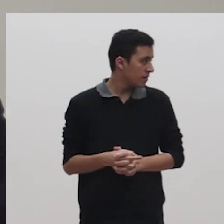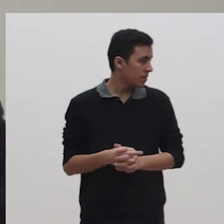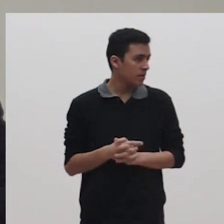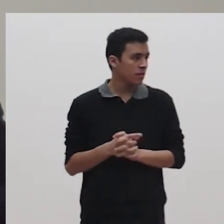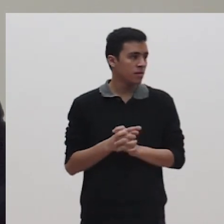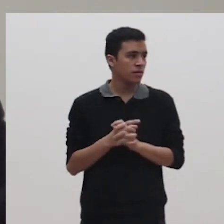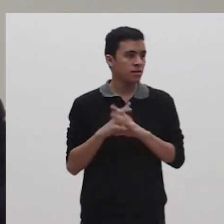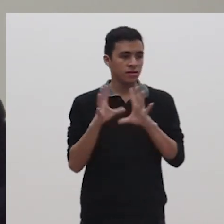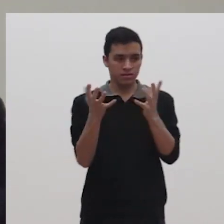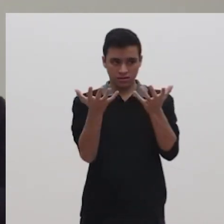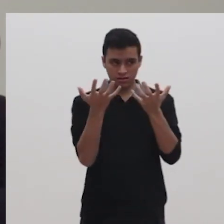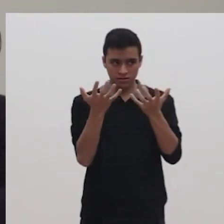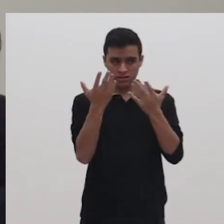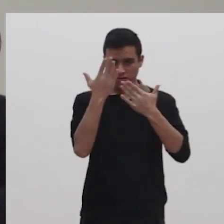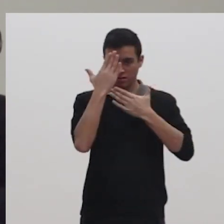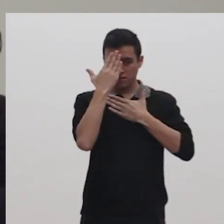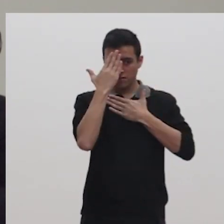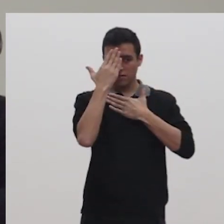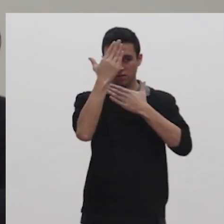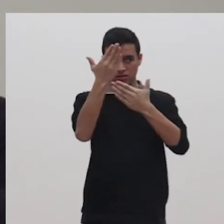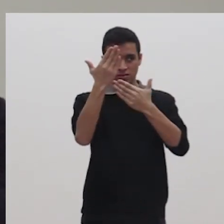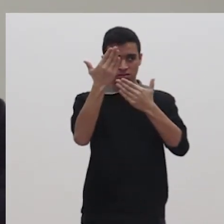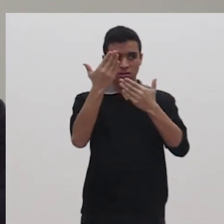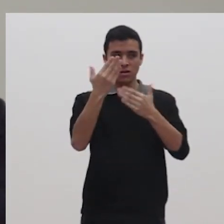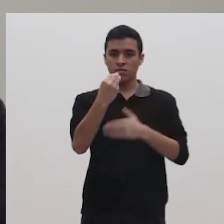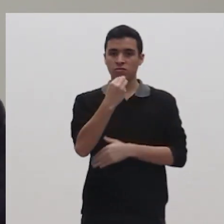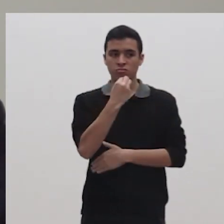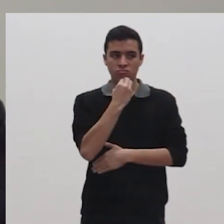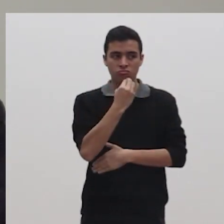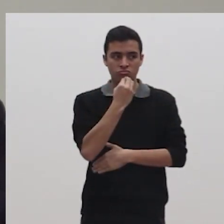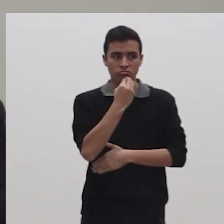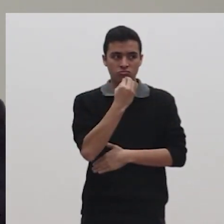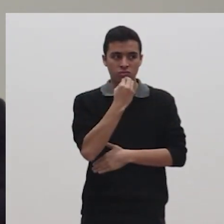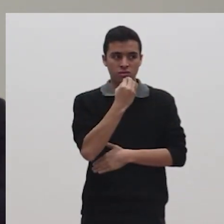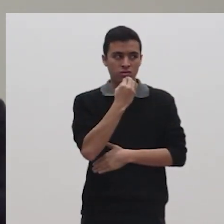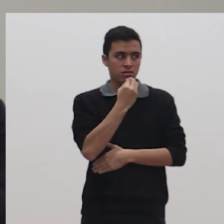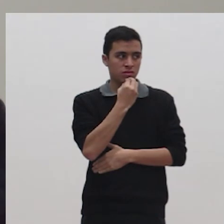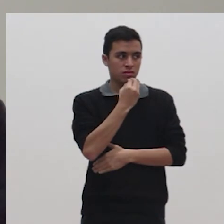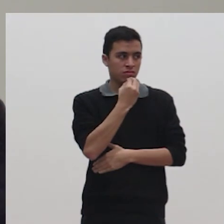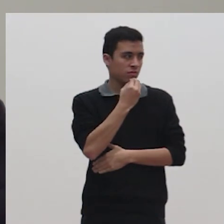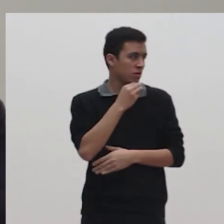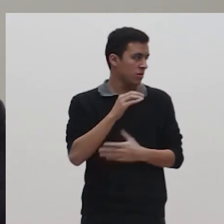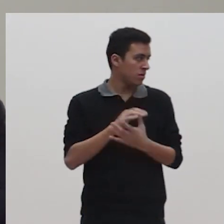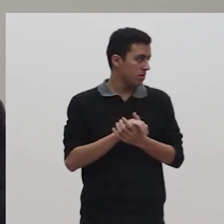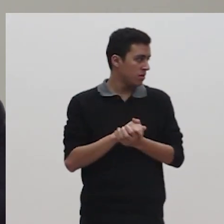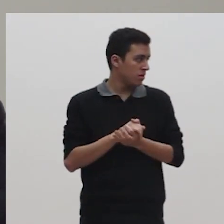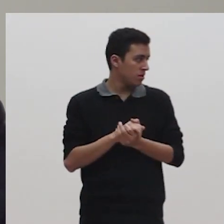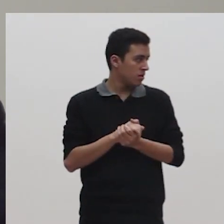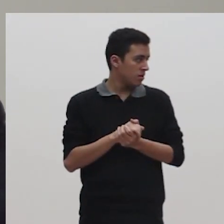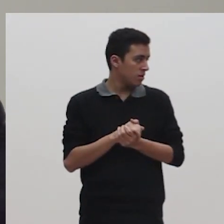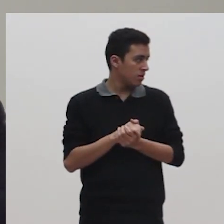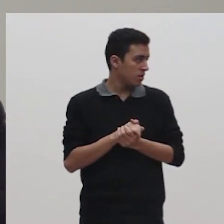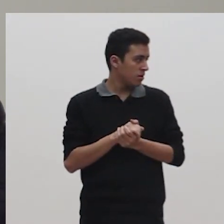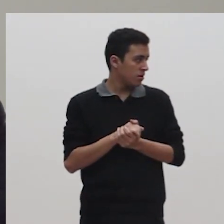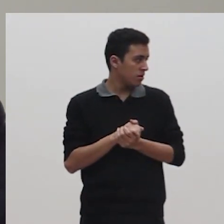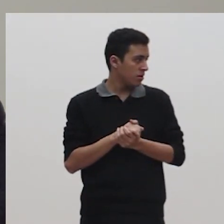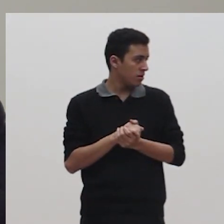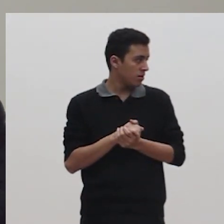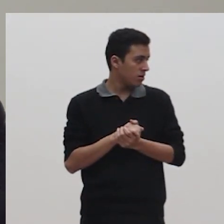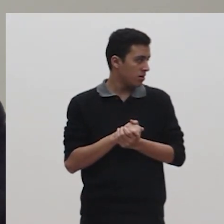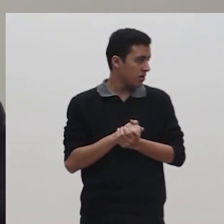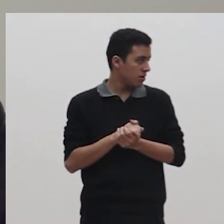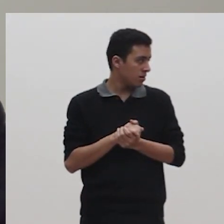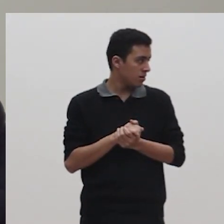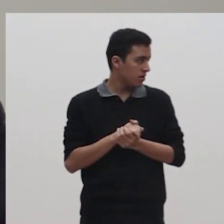Queríamos agradecer a oportunidade. Pode recontar ali, começar